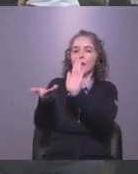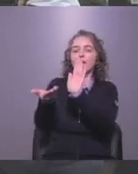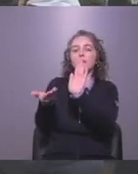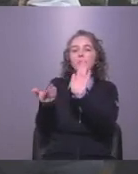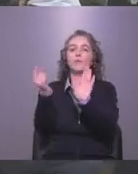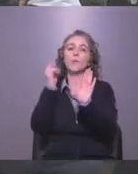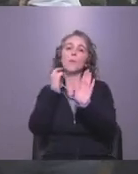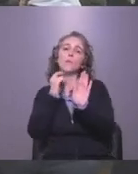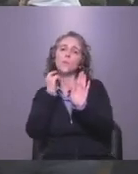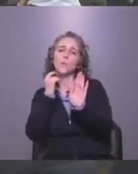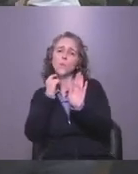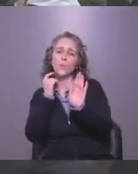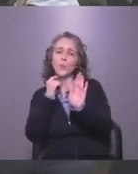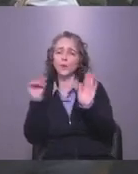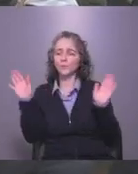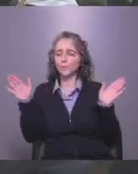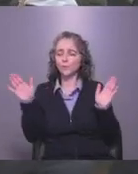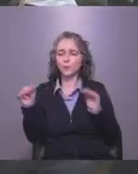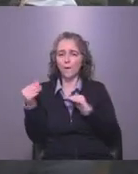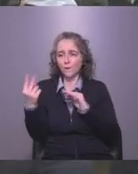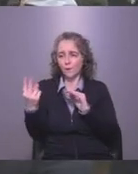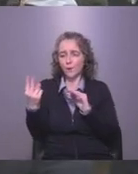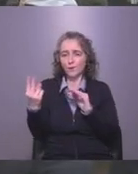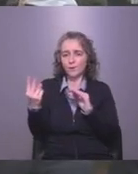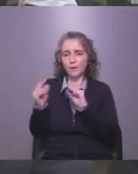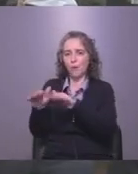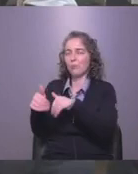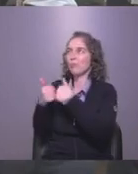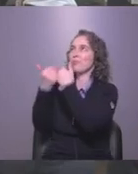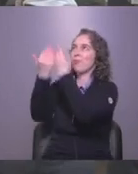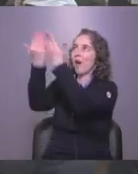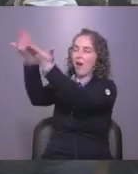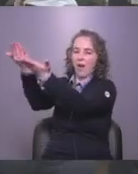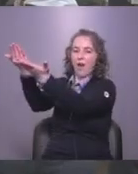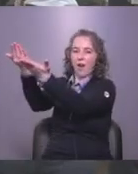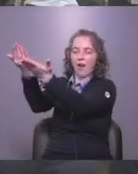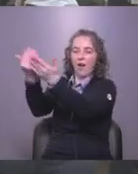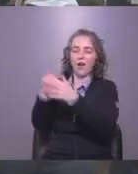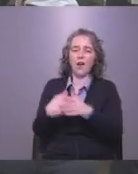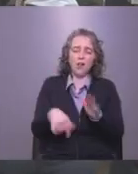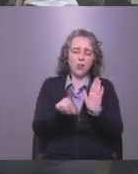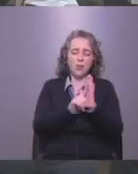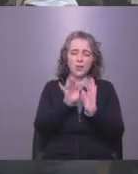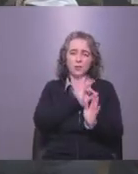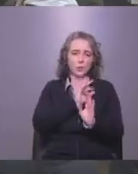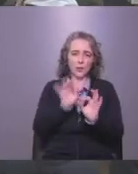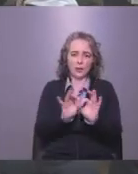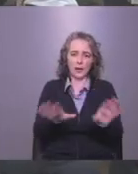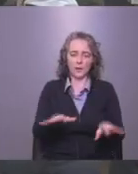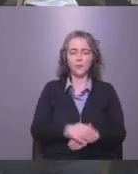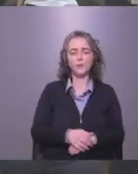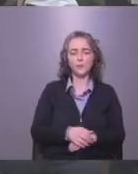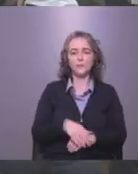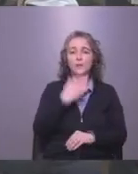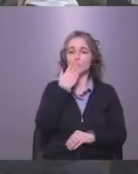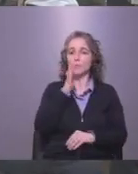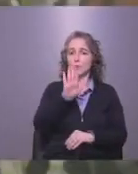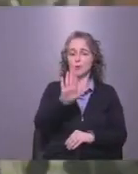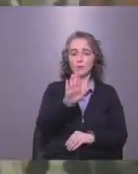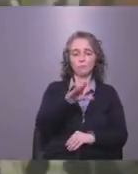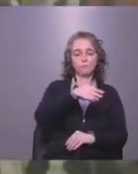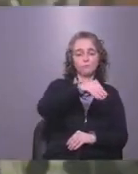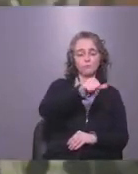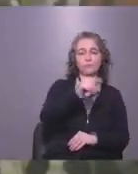duas pombinhas, como se diz na lei do Senhor. Vivia em Jerusalém um homem chamado